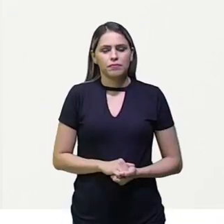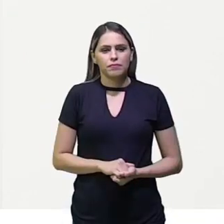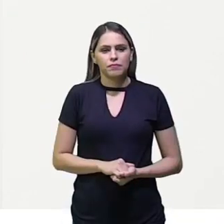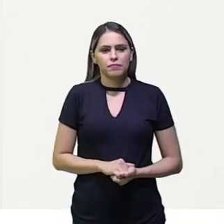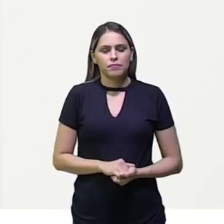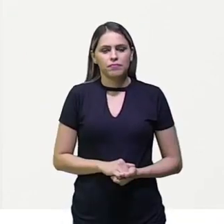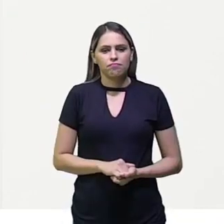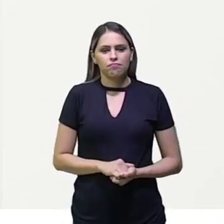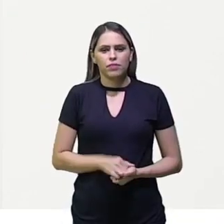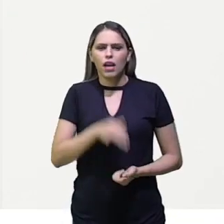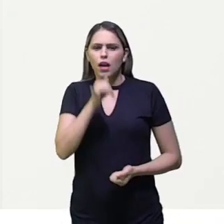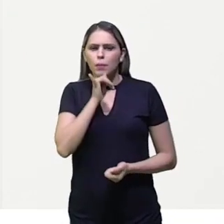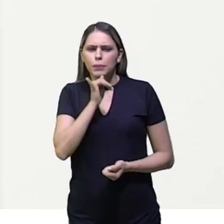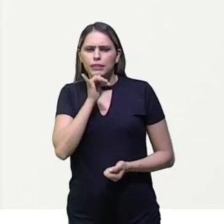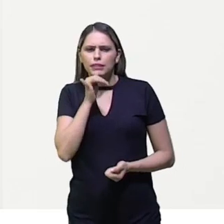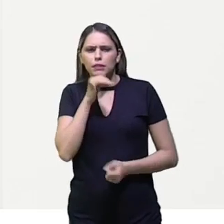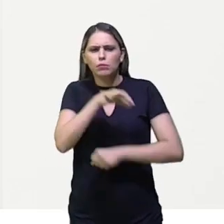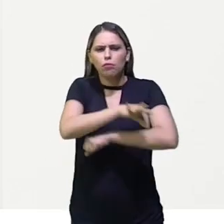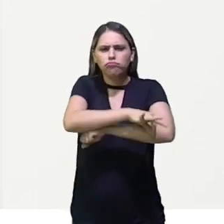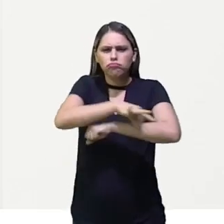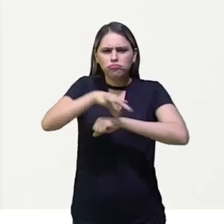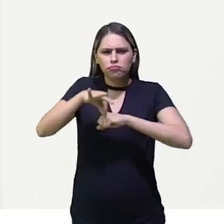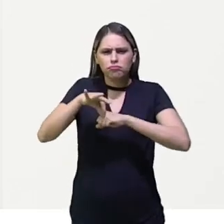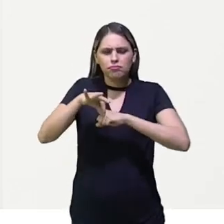As réguas.